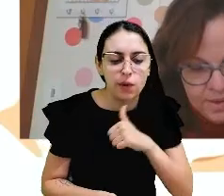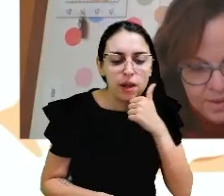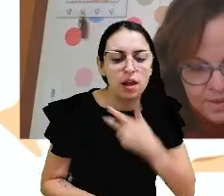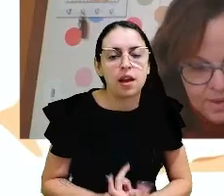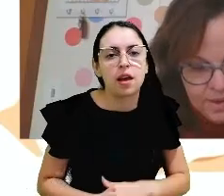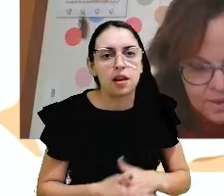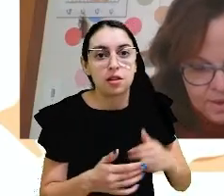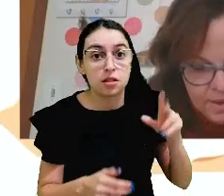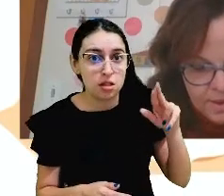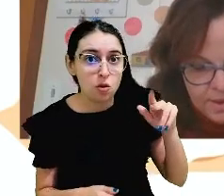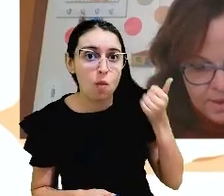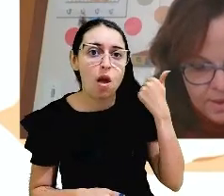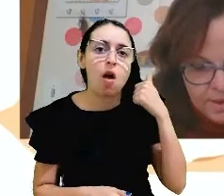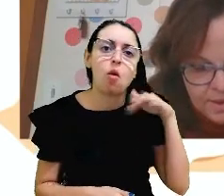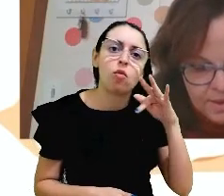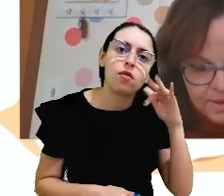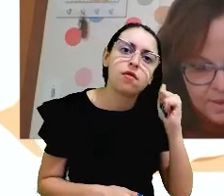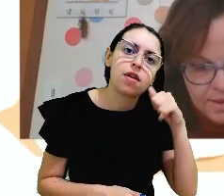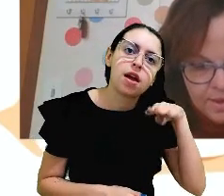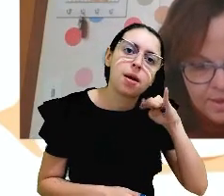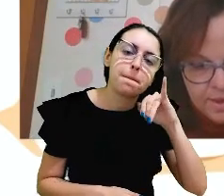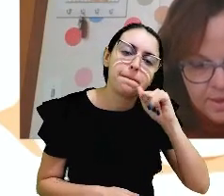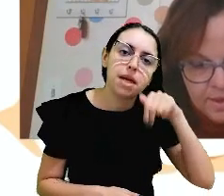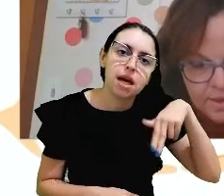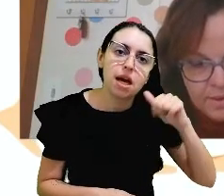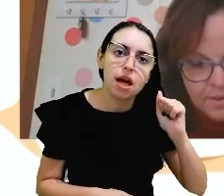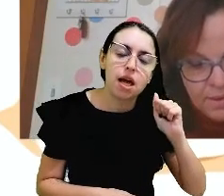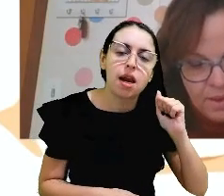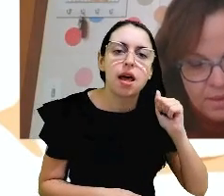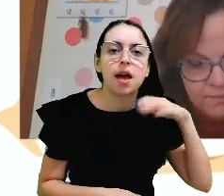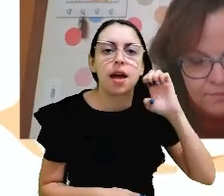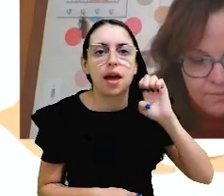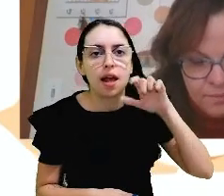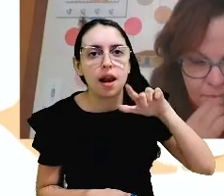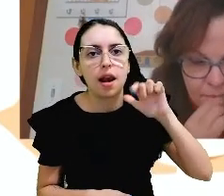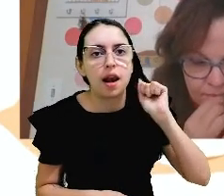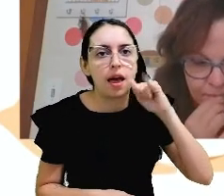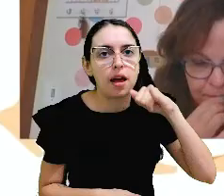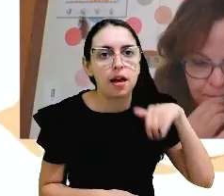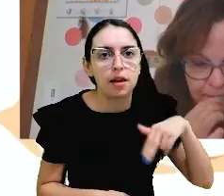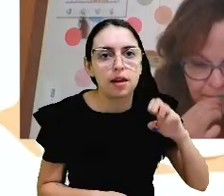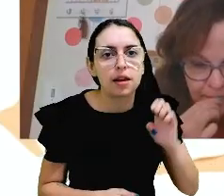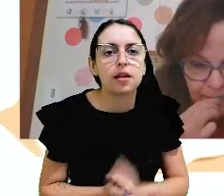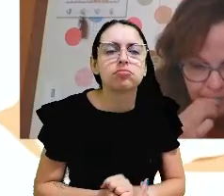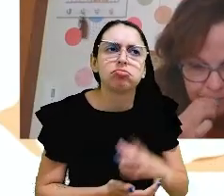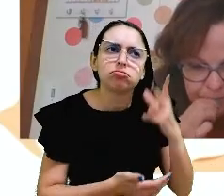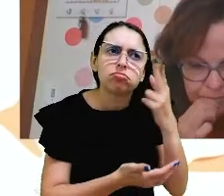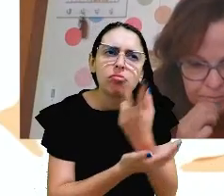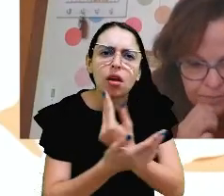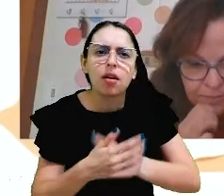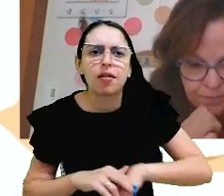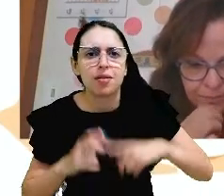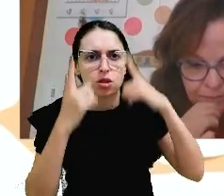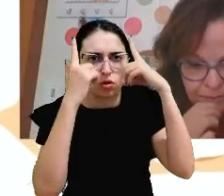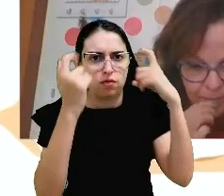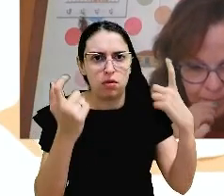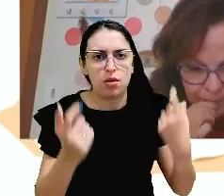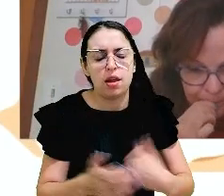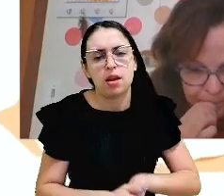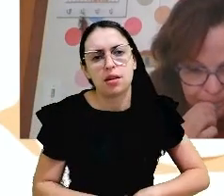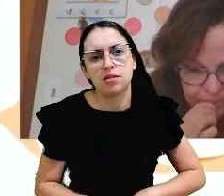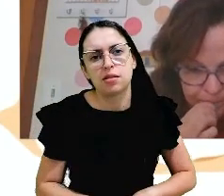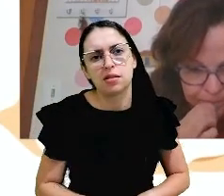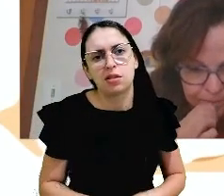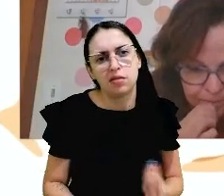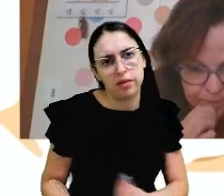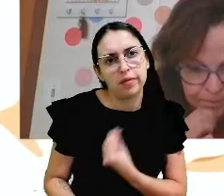doutora Elaine, que já tem uma caminhada mais longa e que trazem recortes da violência a que estão submetidas